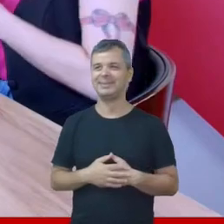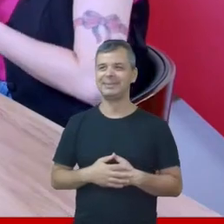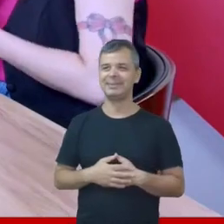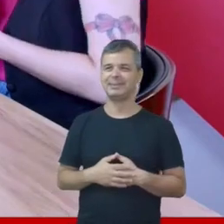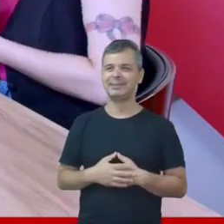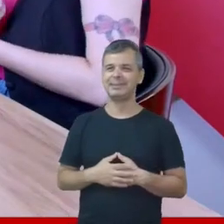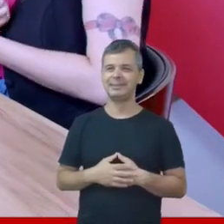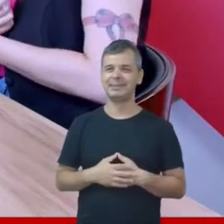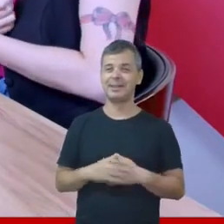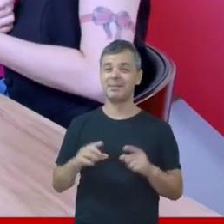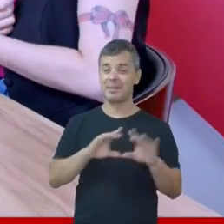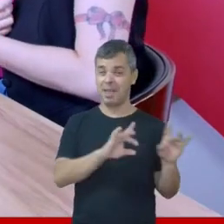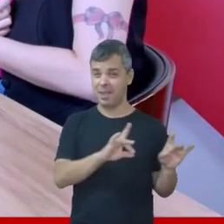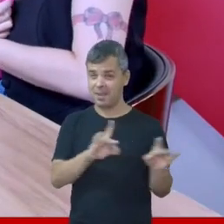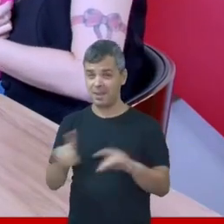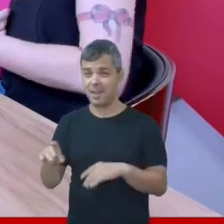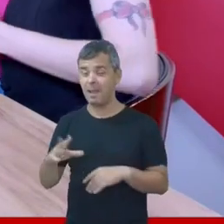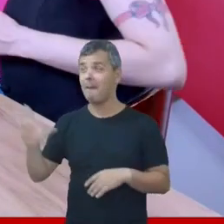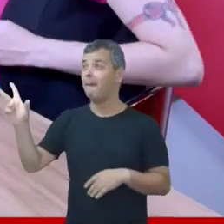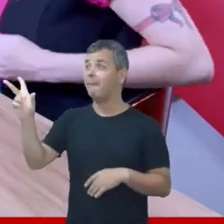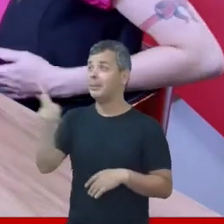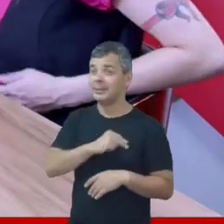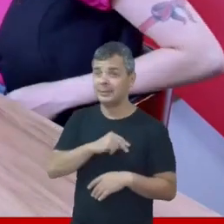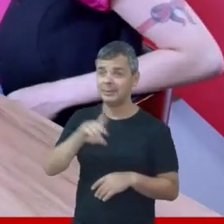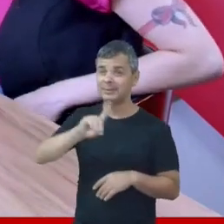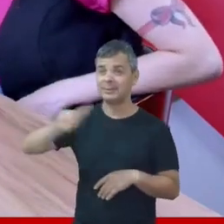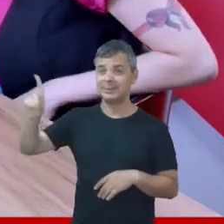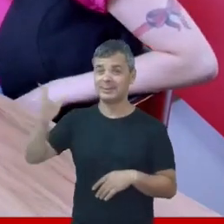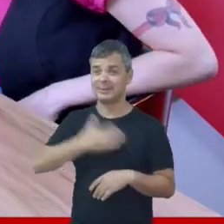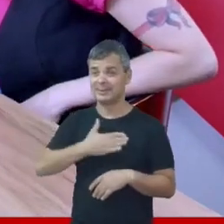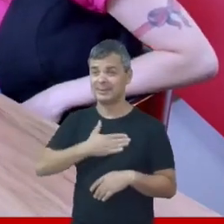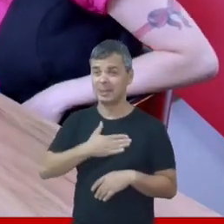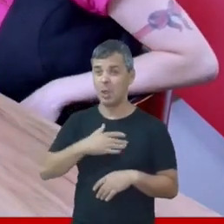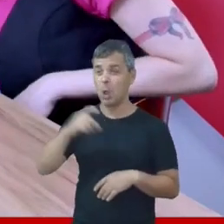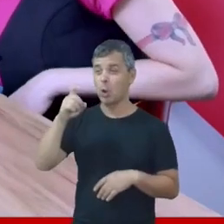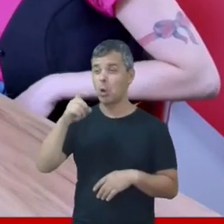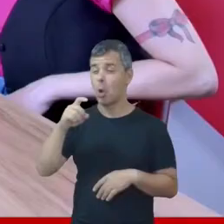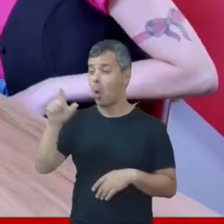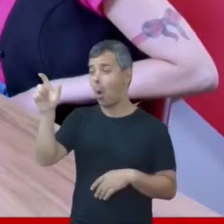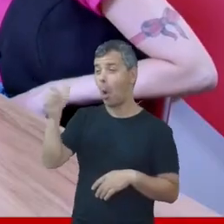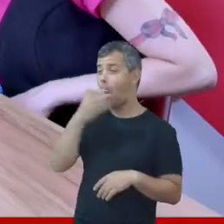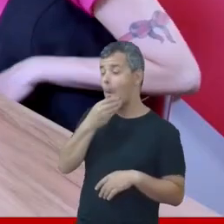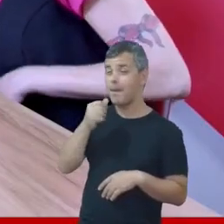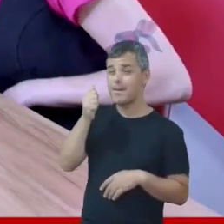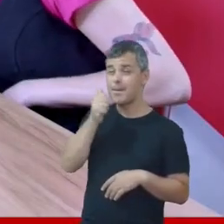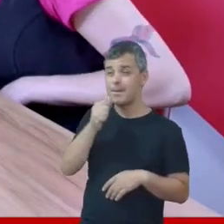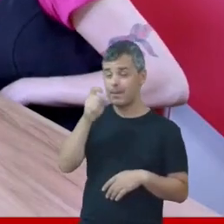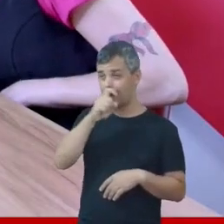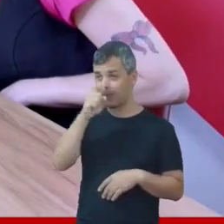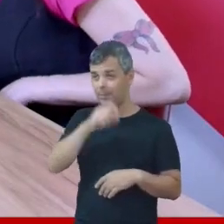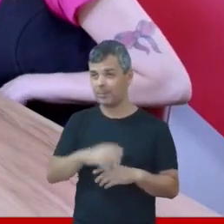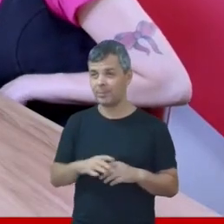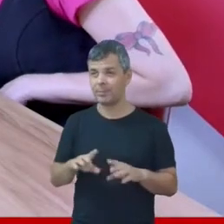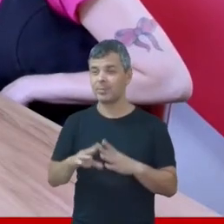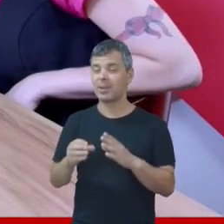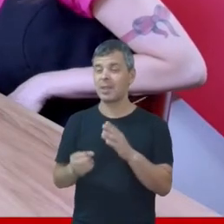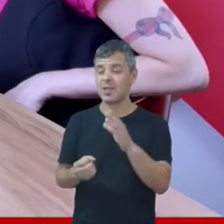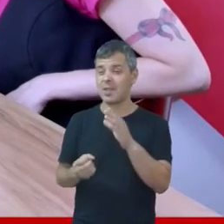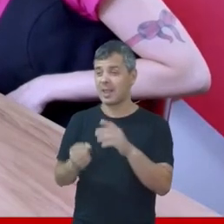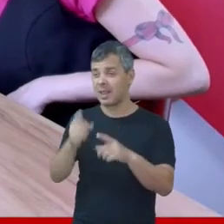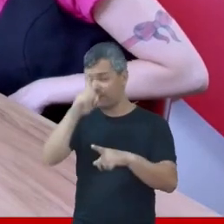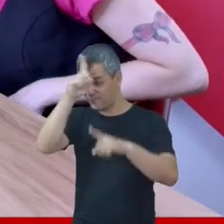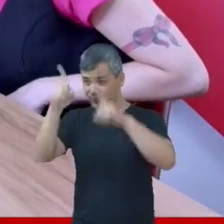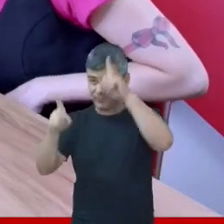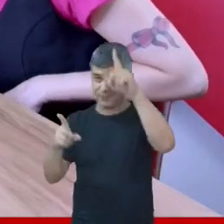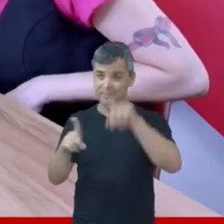Já pensou? Ela tá vendo e lembra? Falando, meu Deus, é esse Era esse garoto mentiroso. Ele podia ter inventado qualquer coisa.